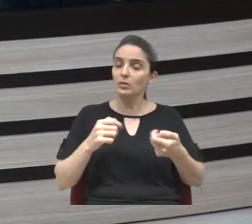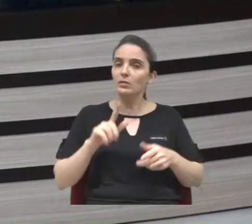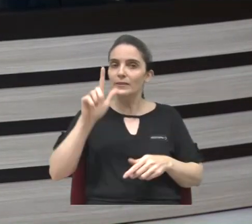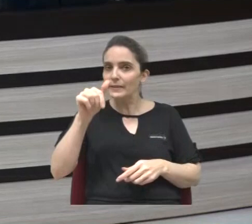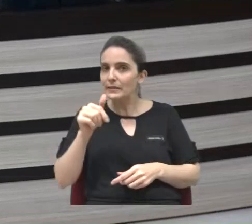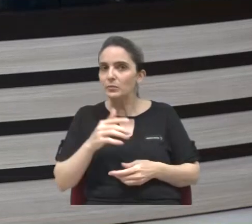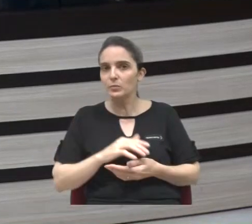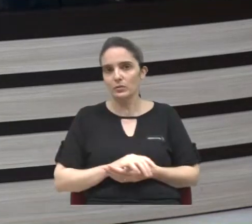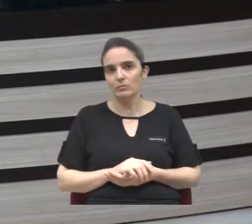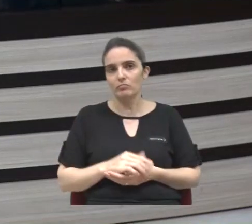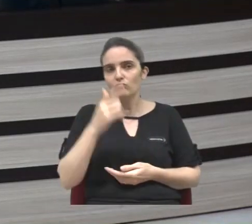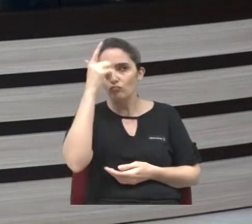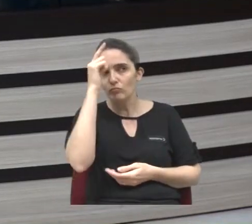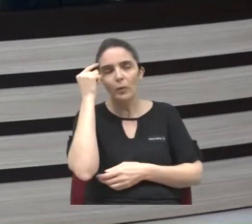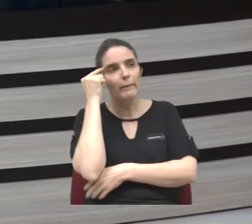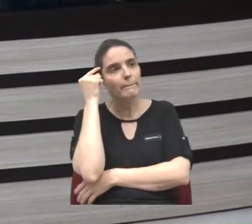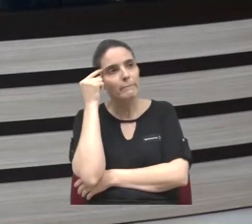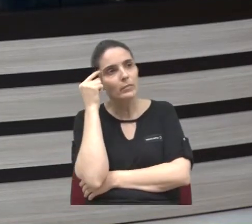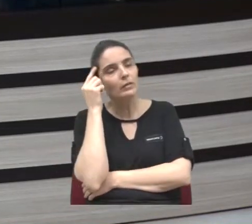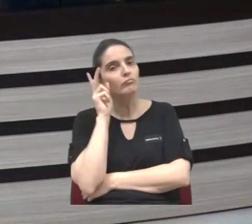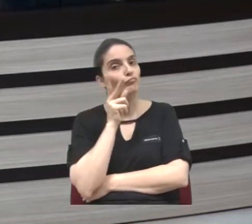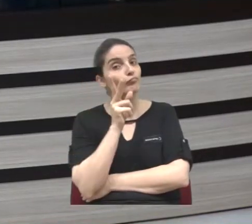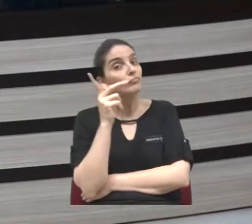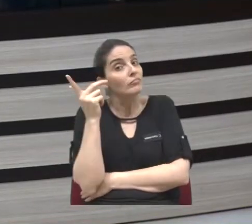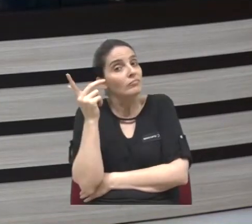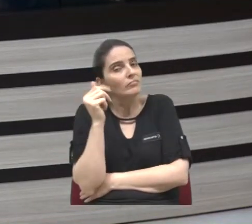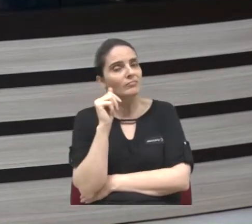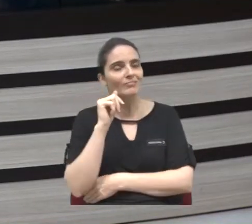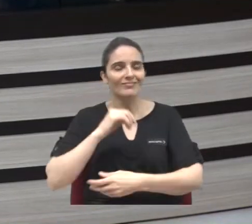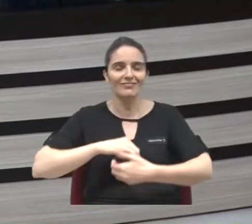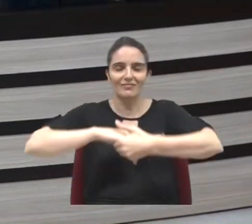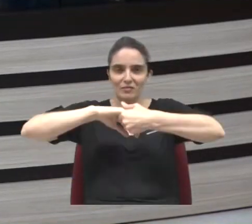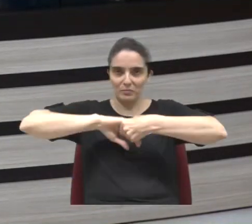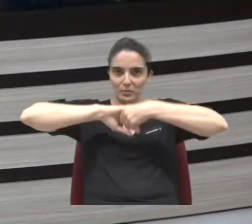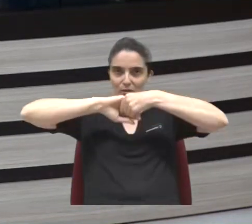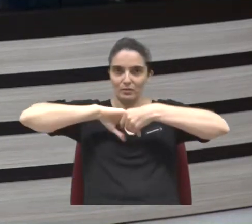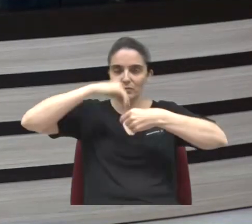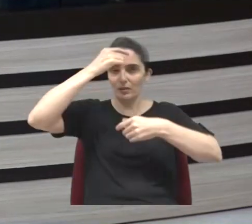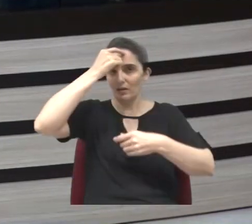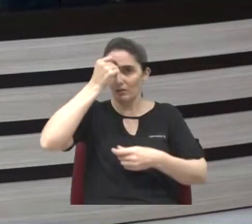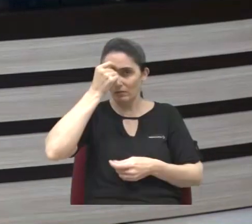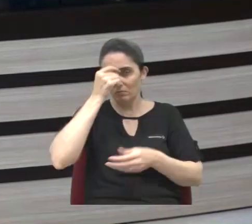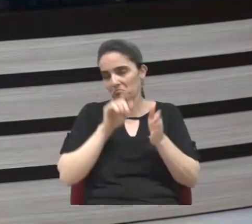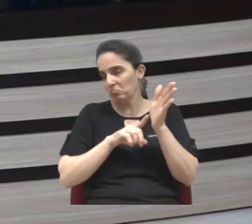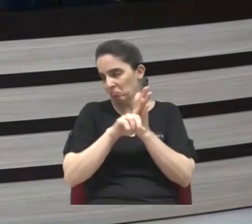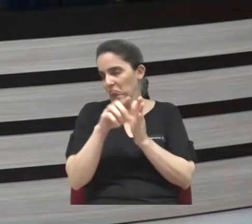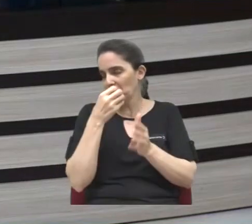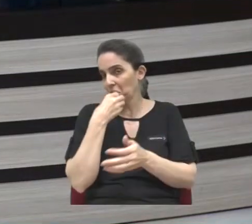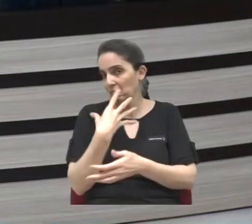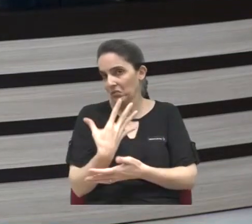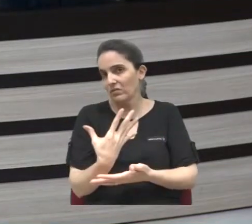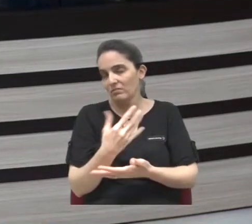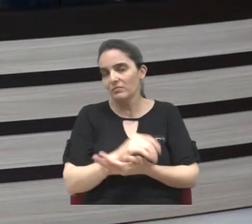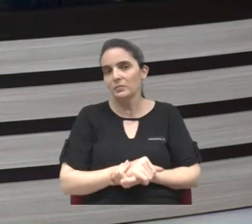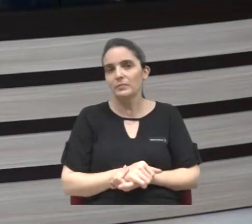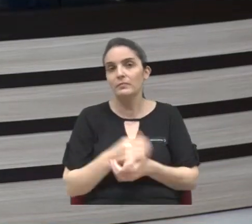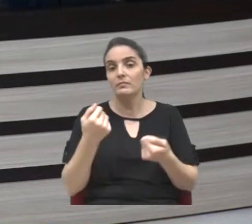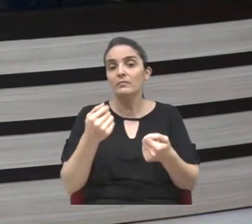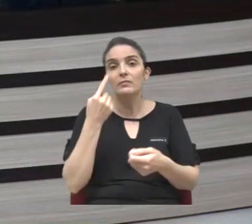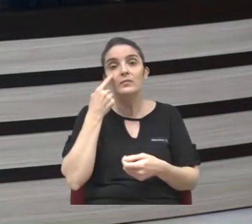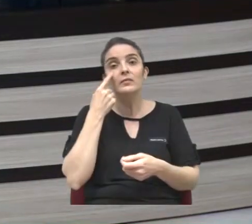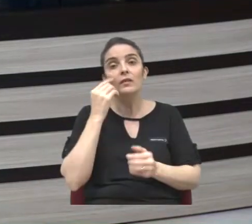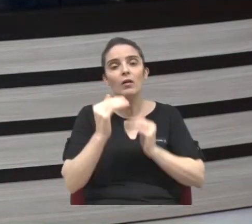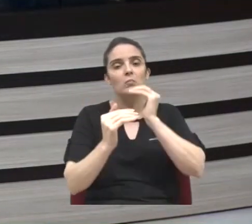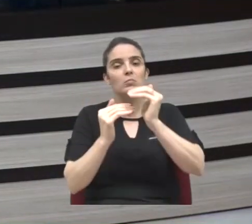e vou pensar assim até o final. Parabéns, vereador Rafael. A pergunta é boa, porque nós temos que ver qual foi a evolução, e com certeza